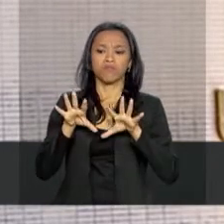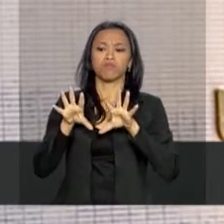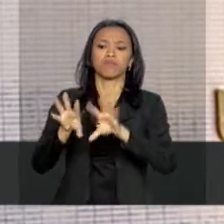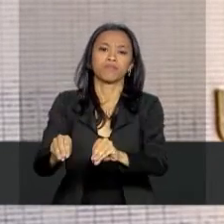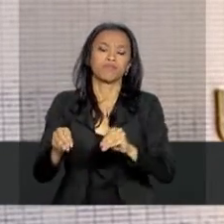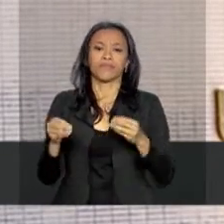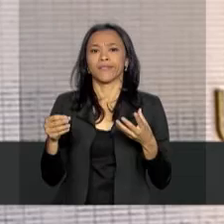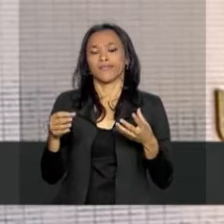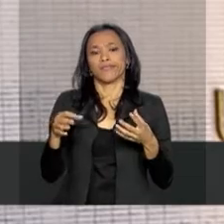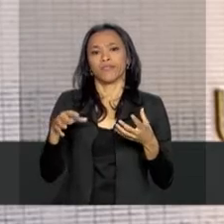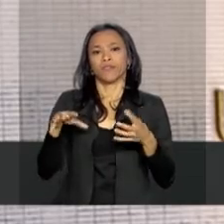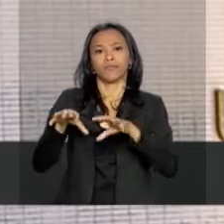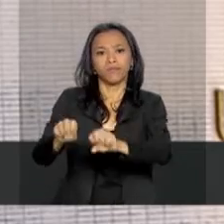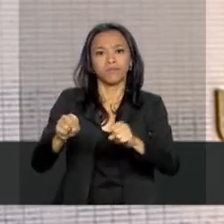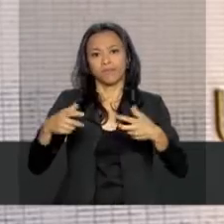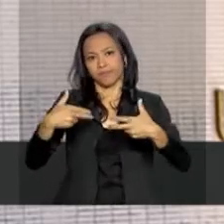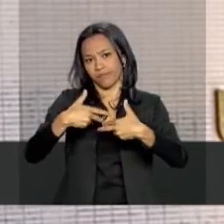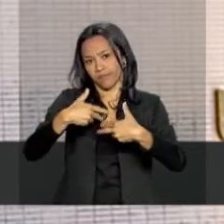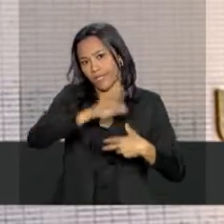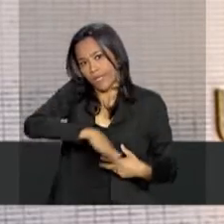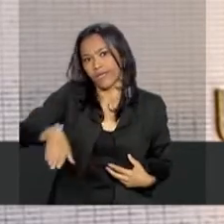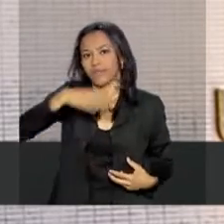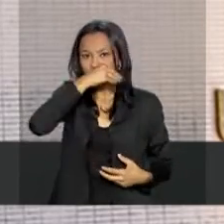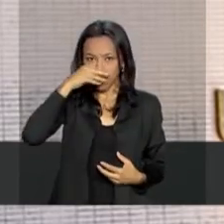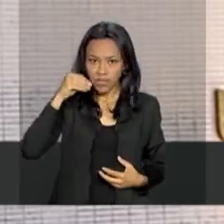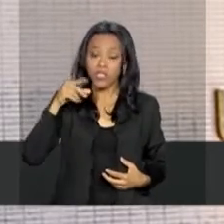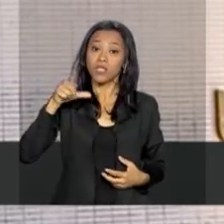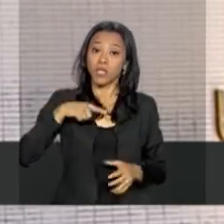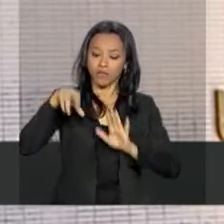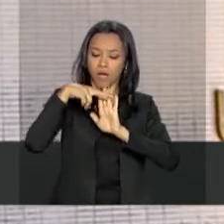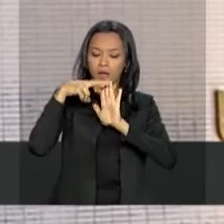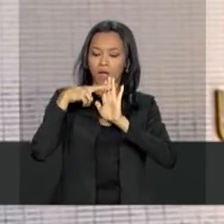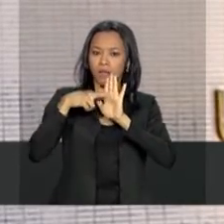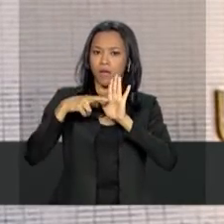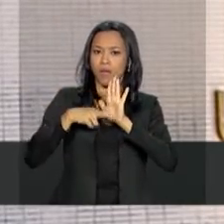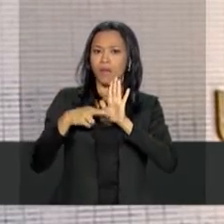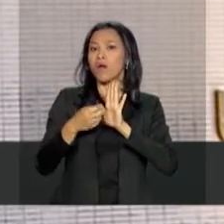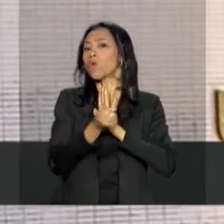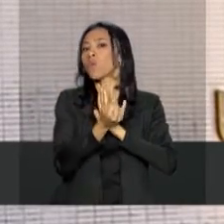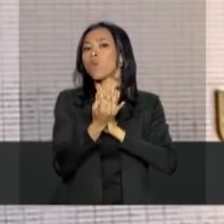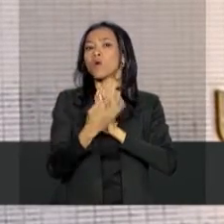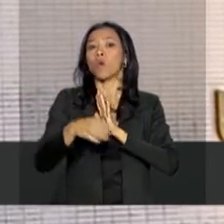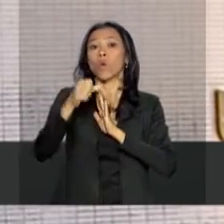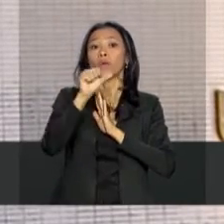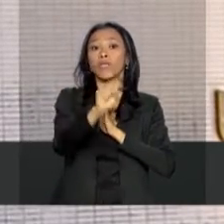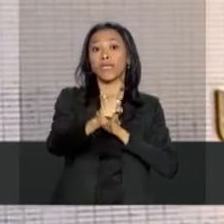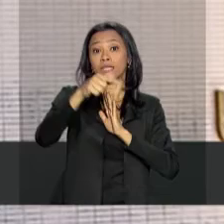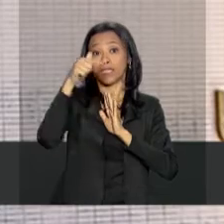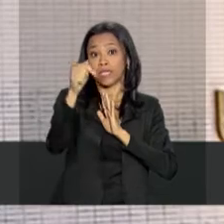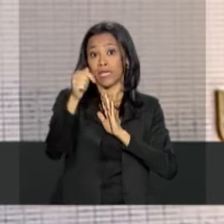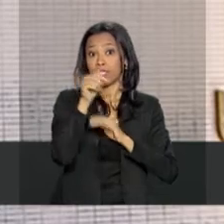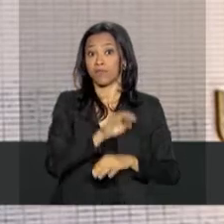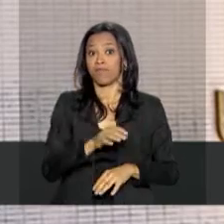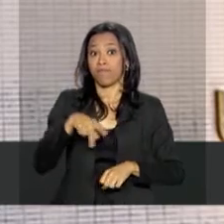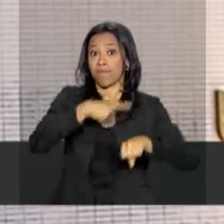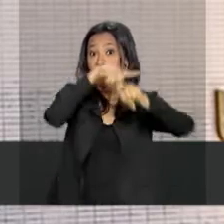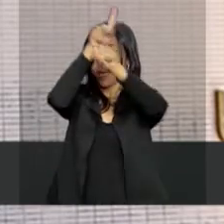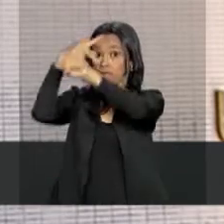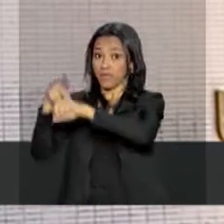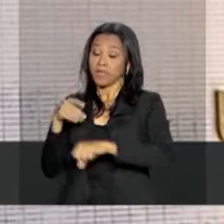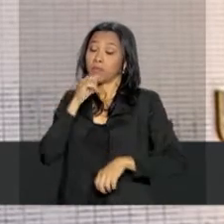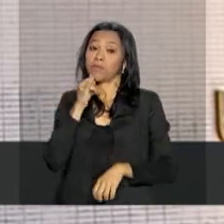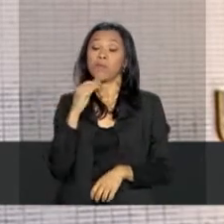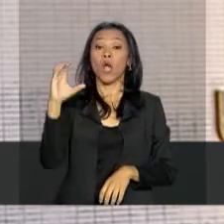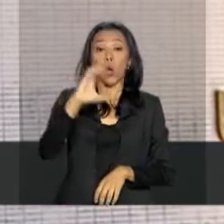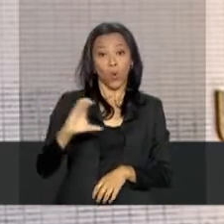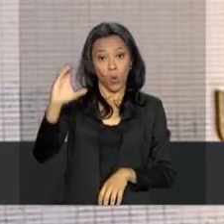crianças e adolescentes. O código de conduta está presente em 87 países. Na Colômbia, por exemplo, o código está presente há